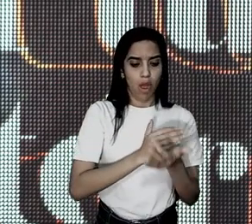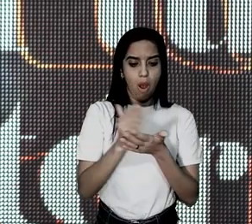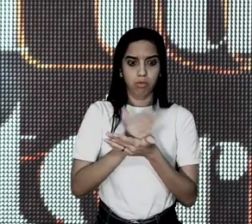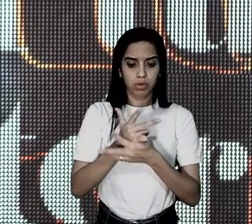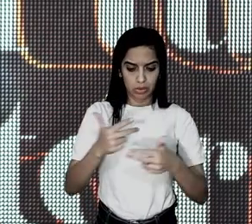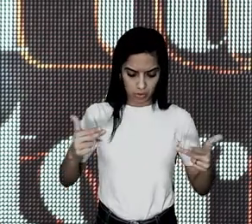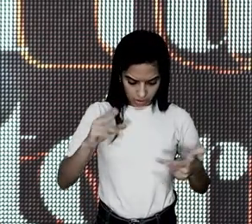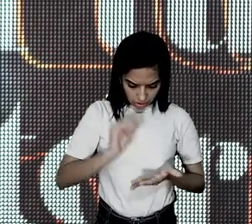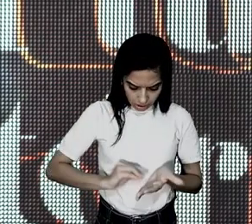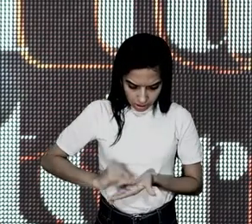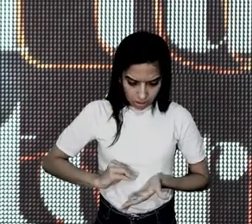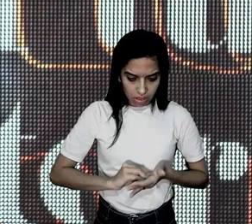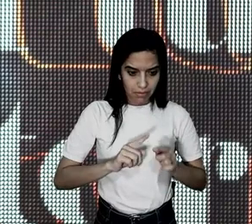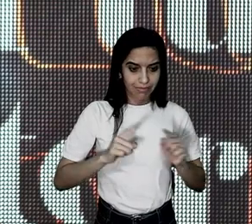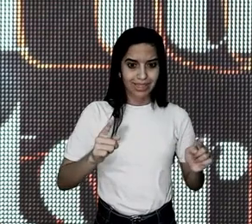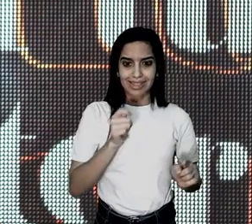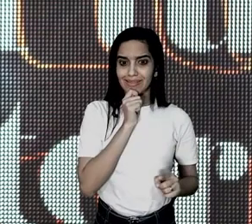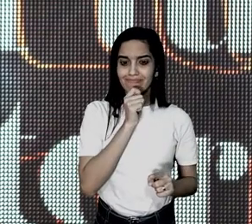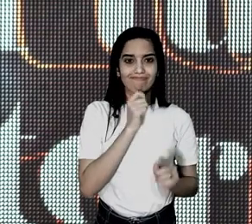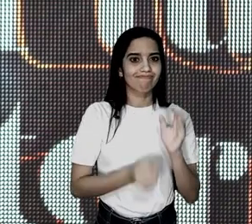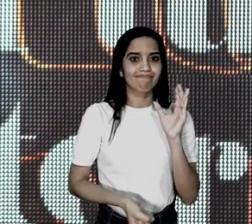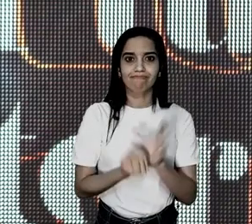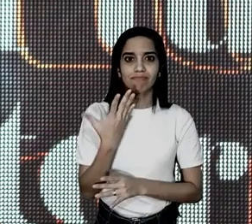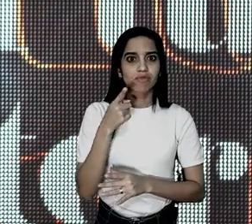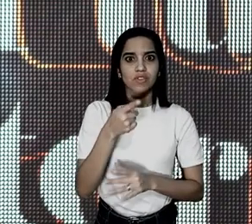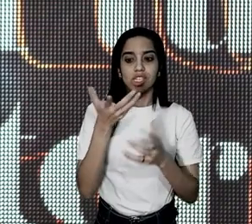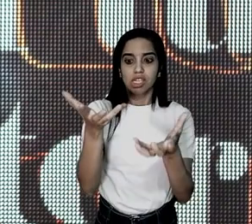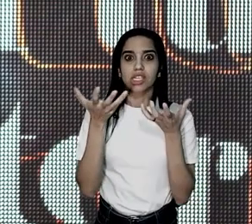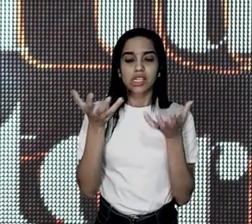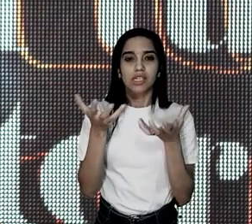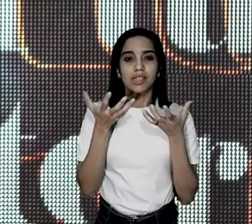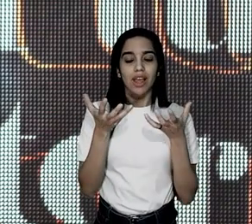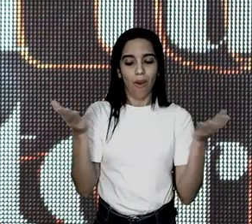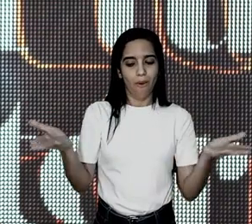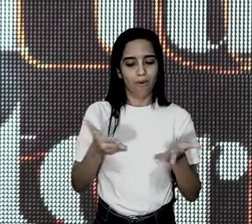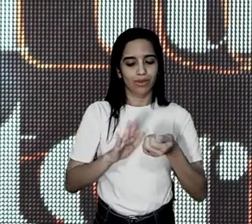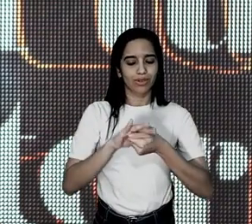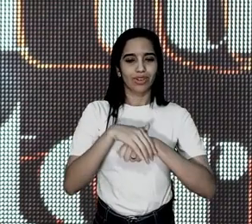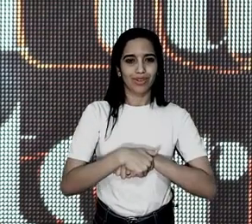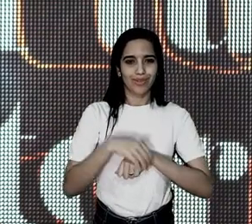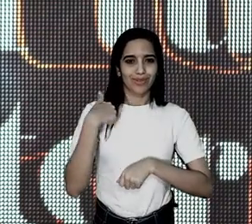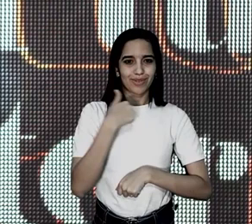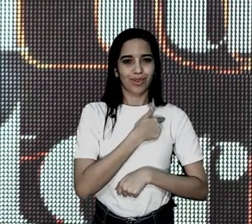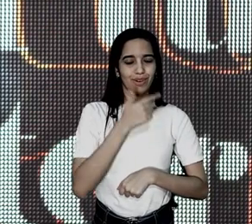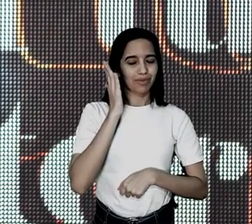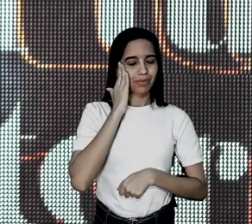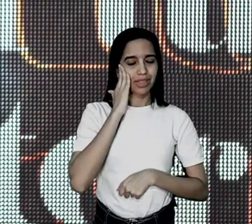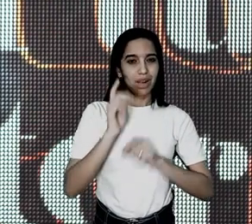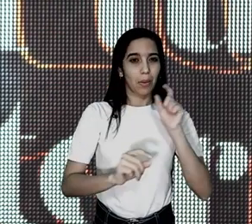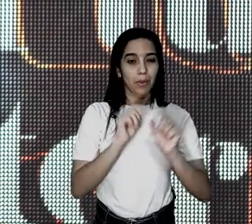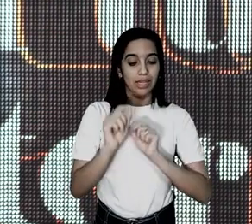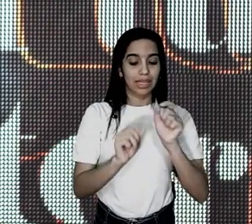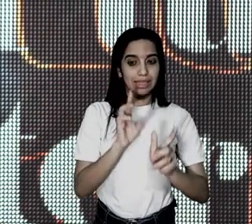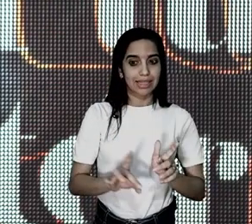sua vida, mas se ainda não aconteceu da maneira como você estava esperando, essa noite nós vamos entender quais são os processos